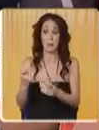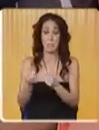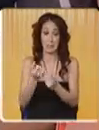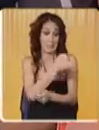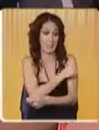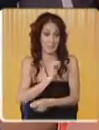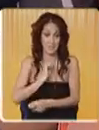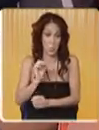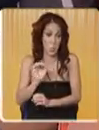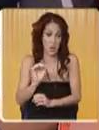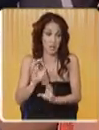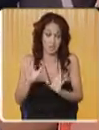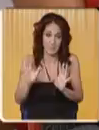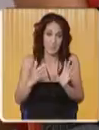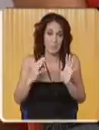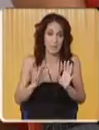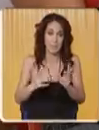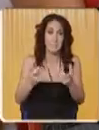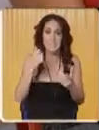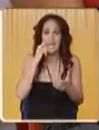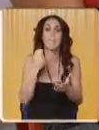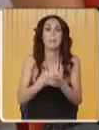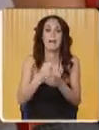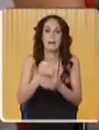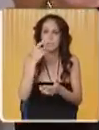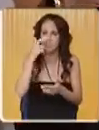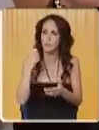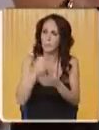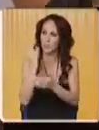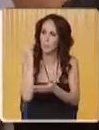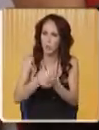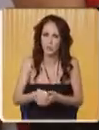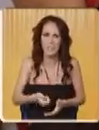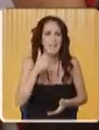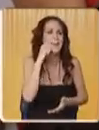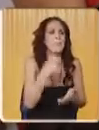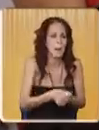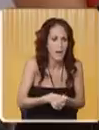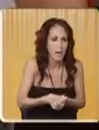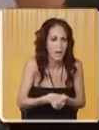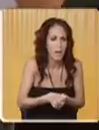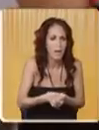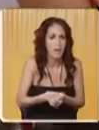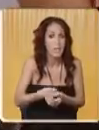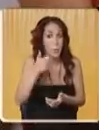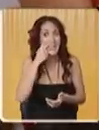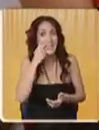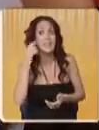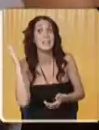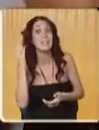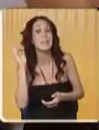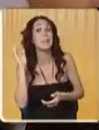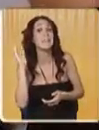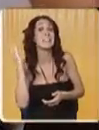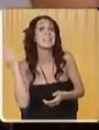não é? Isso é óbvio. Mas deviam ser os contribuintes? Eu não estou a dizer deviam. A Cristina perguntou quem paga. Sim. Não é quem devia pagar.